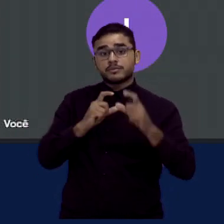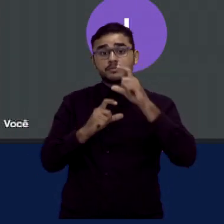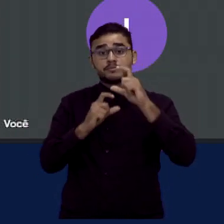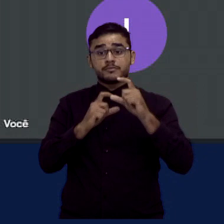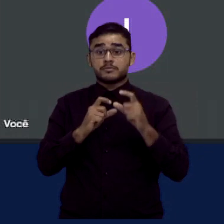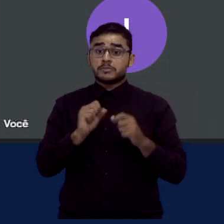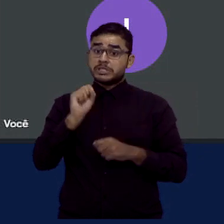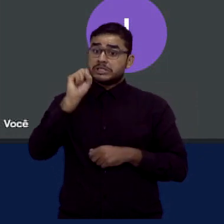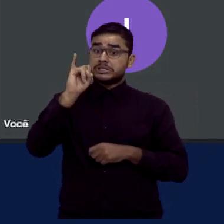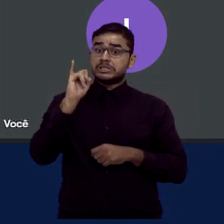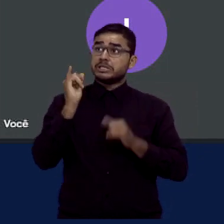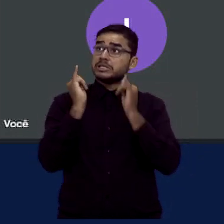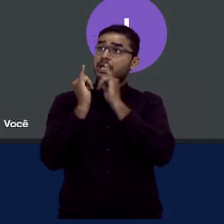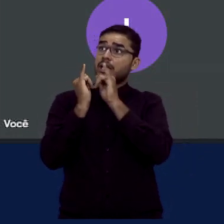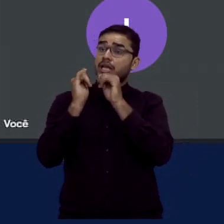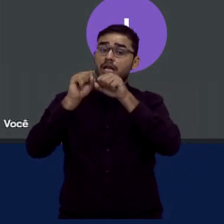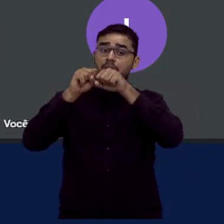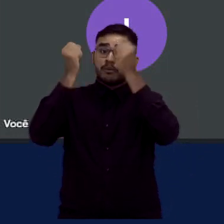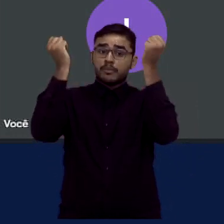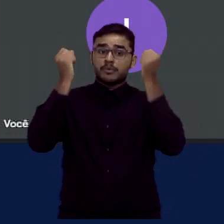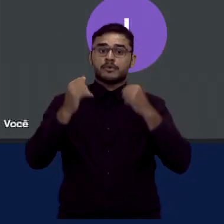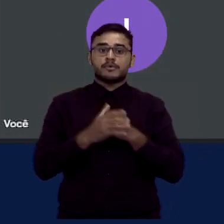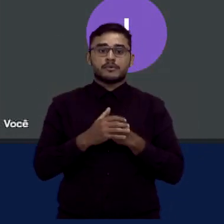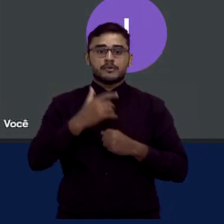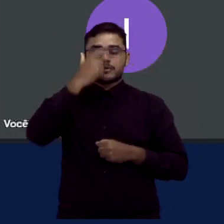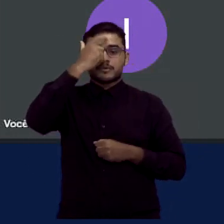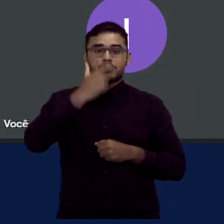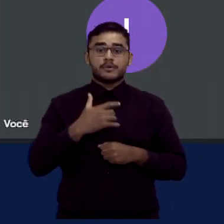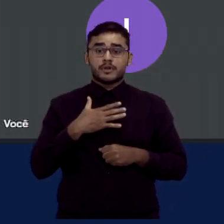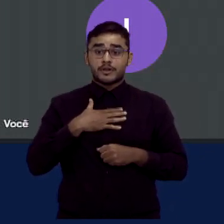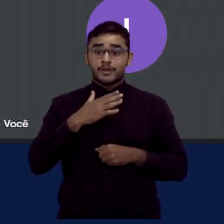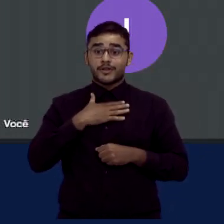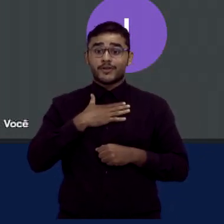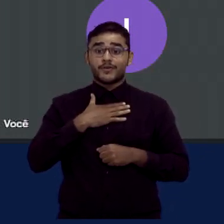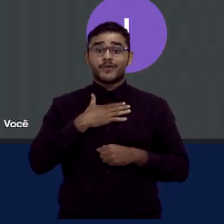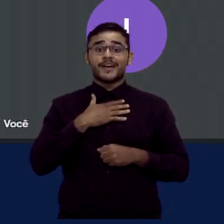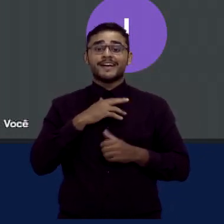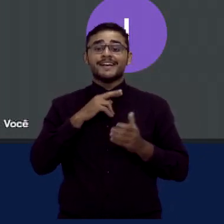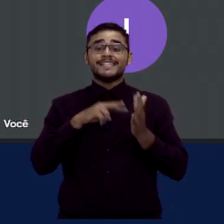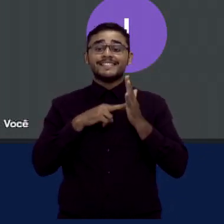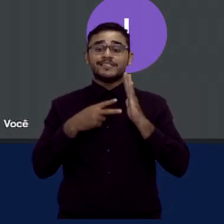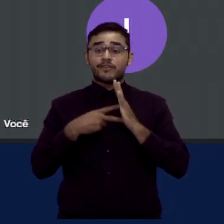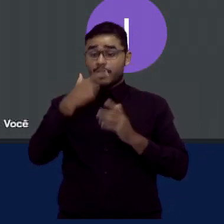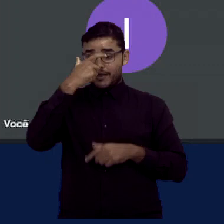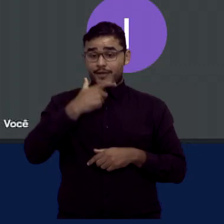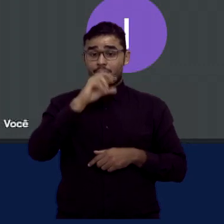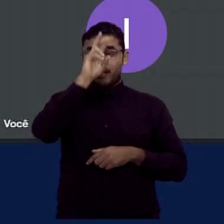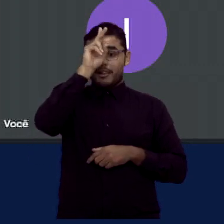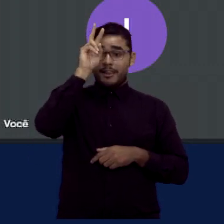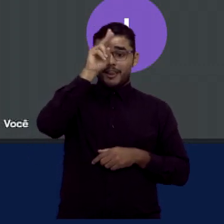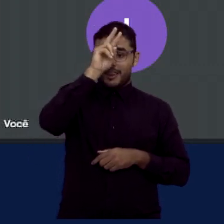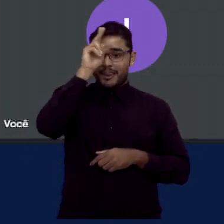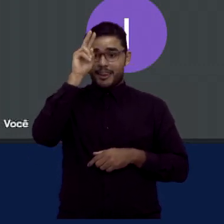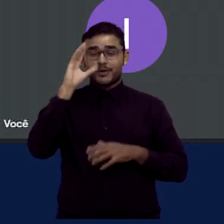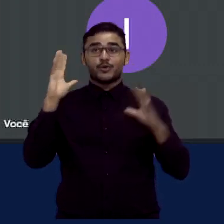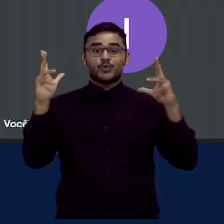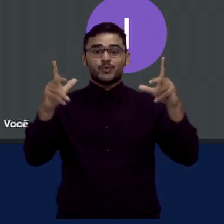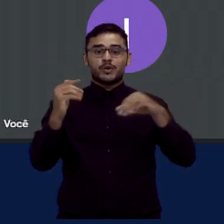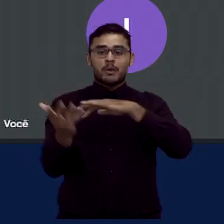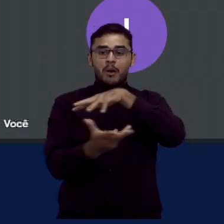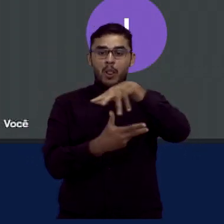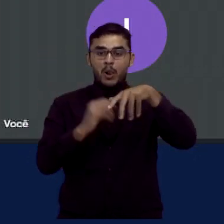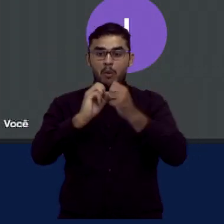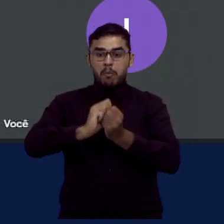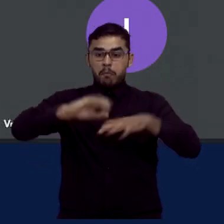Sensacional. Eu sou artista barata. O apocalipse que chega, destrói toda